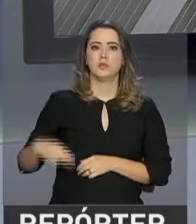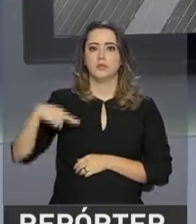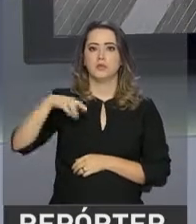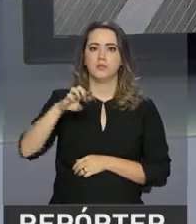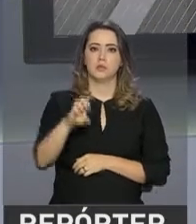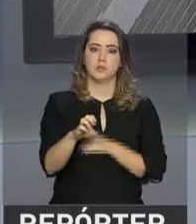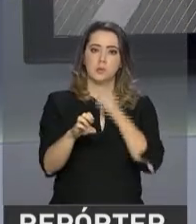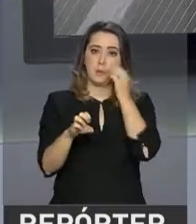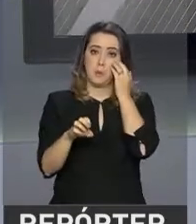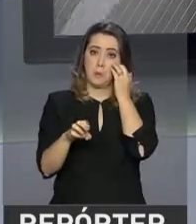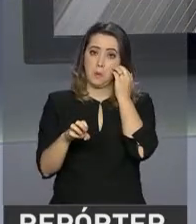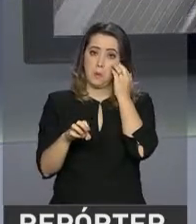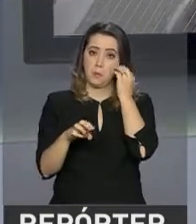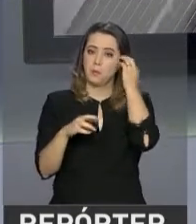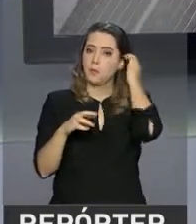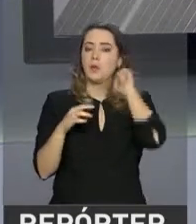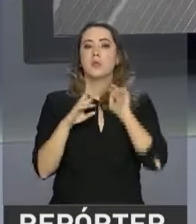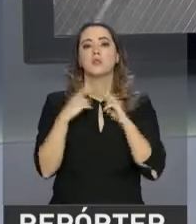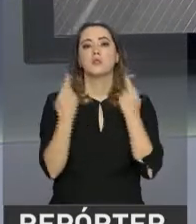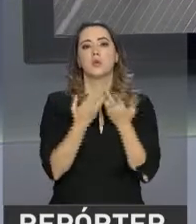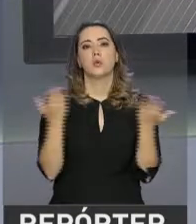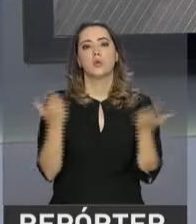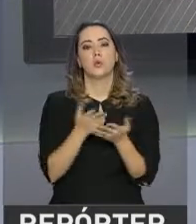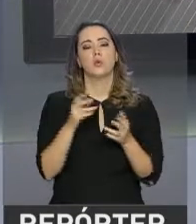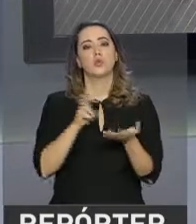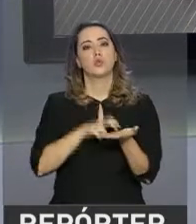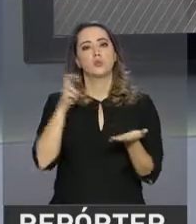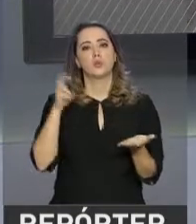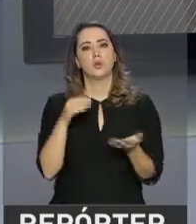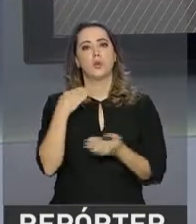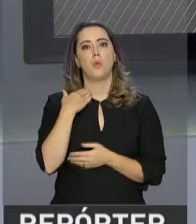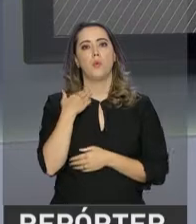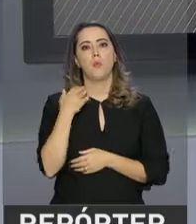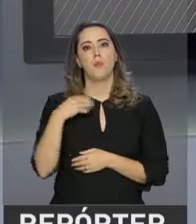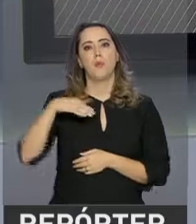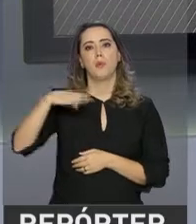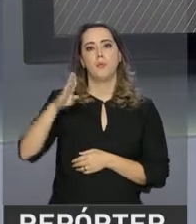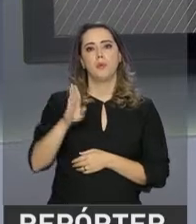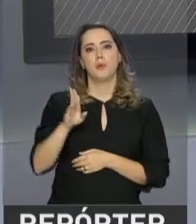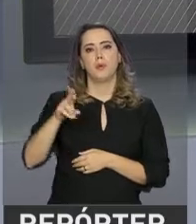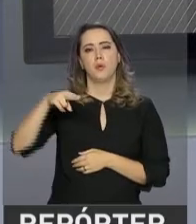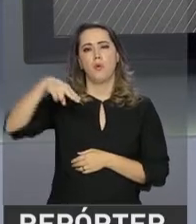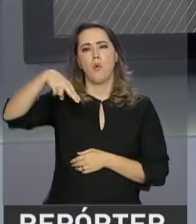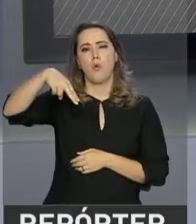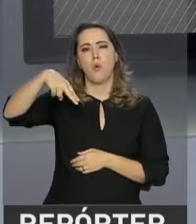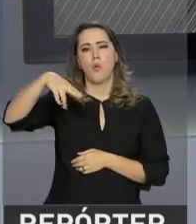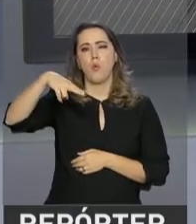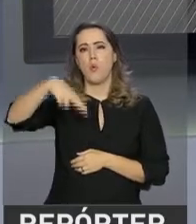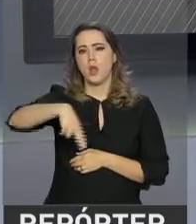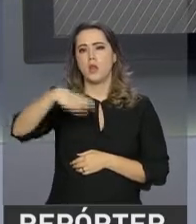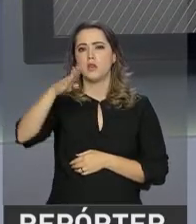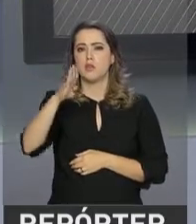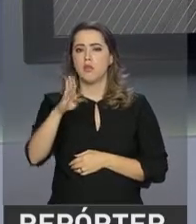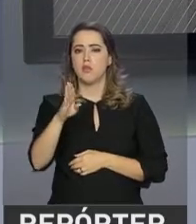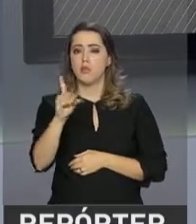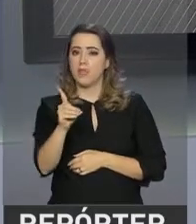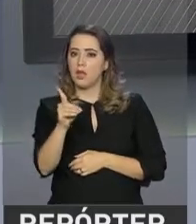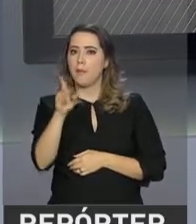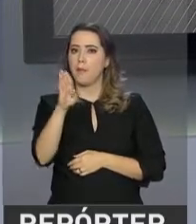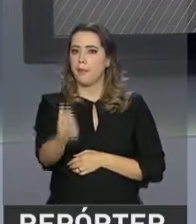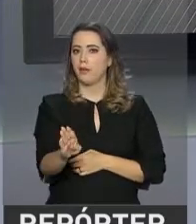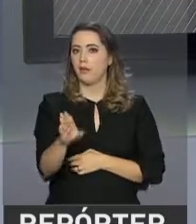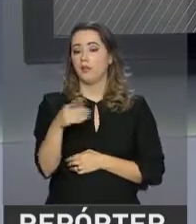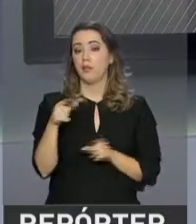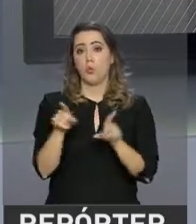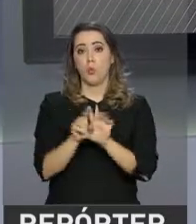reuniu-se na manhã de hoje com o presidente do novo banco de desenvolvimento o nbb também conhecido como banco